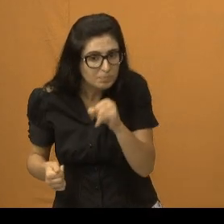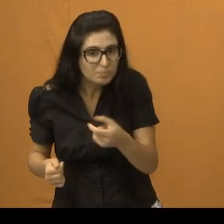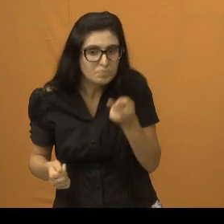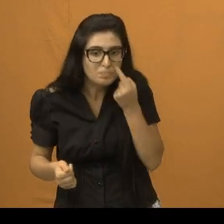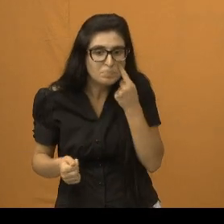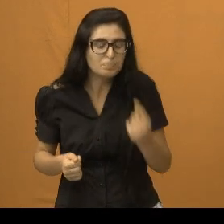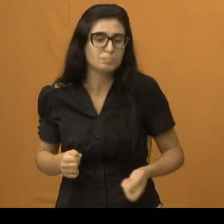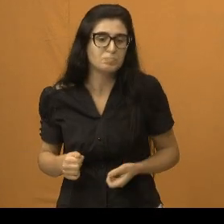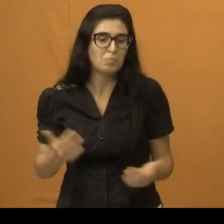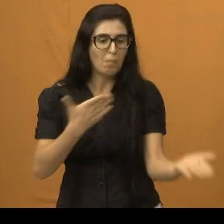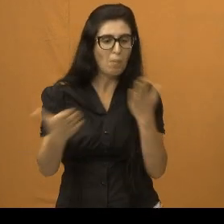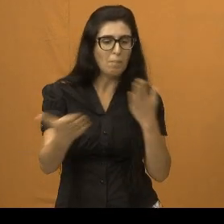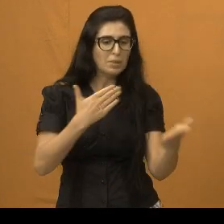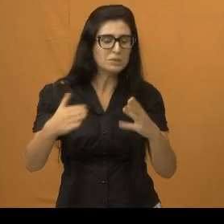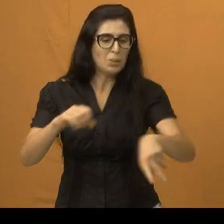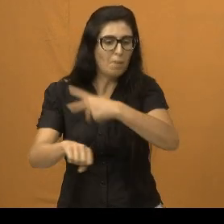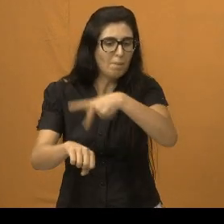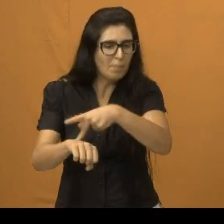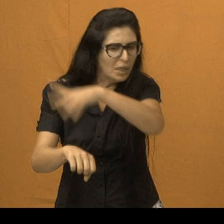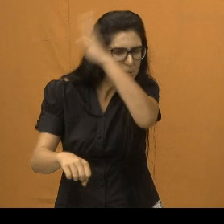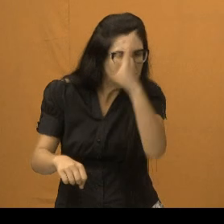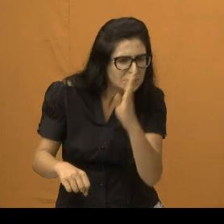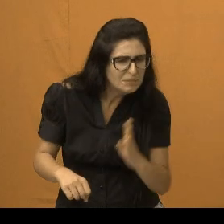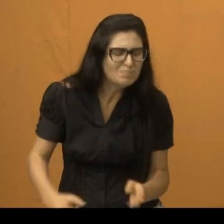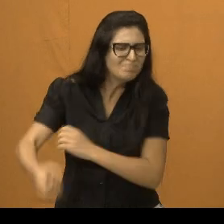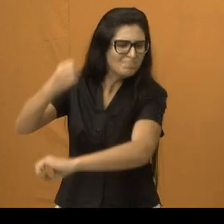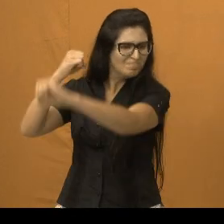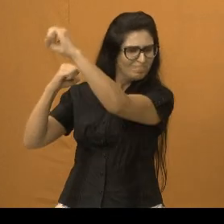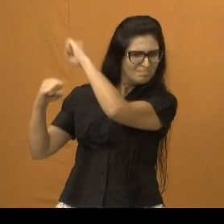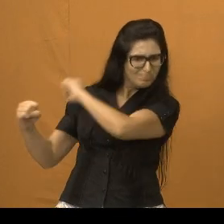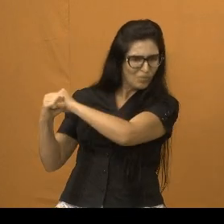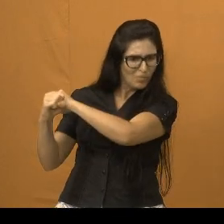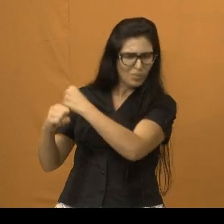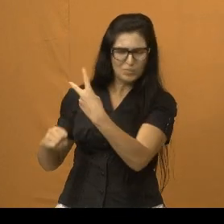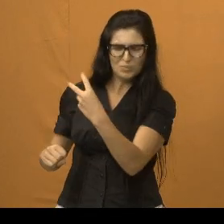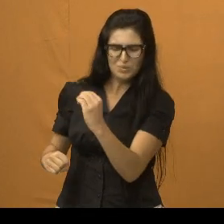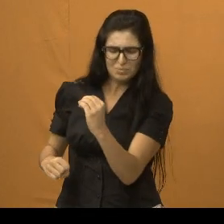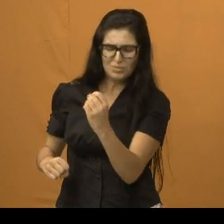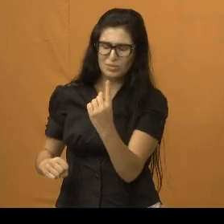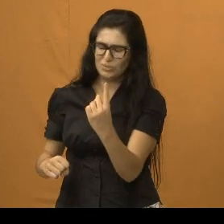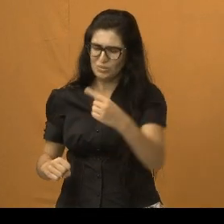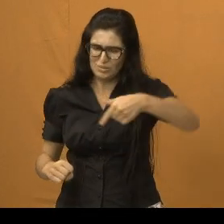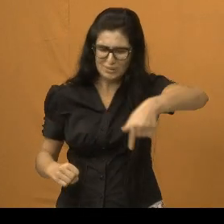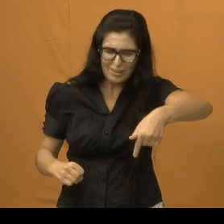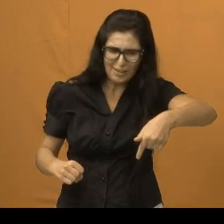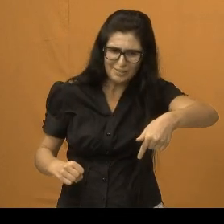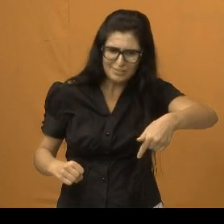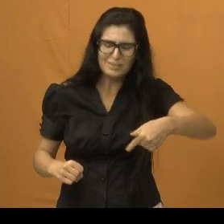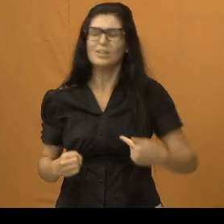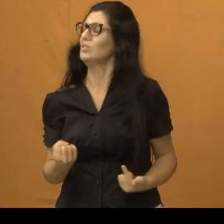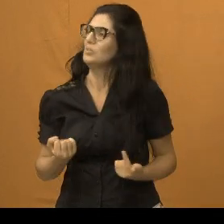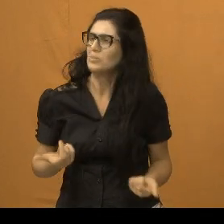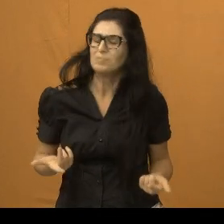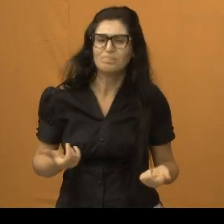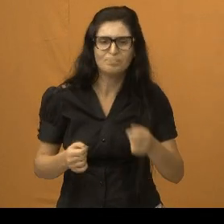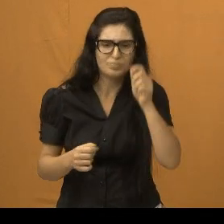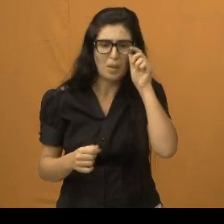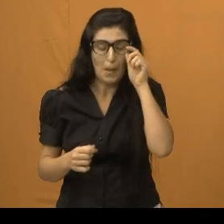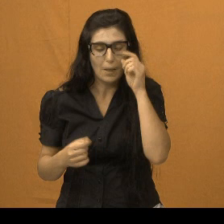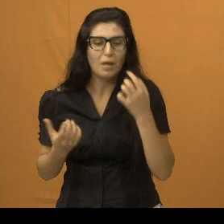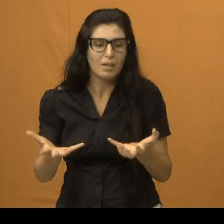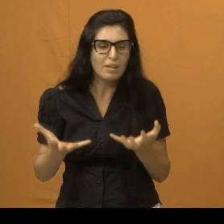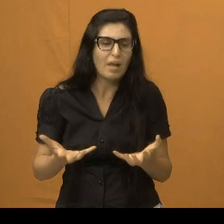qual o país se passou no ano anterior, né, que tinha mais interesse sobre a prestação de serviço para